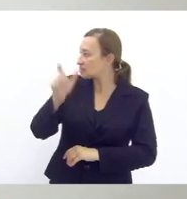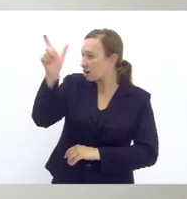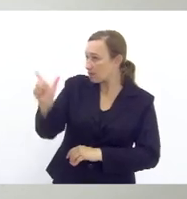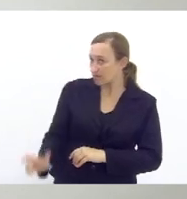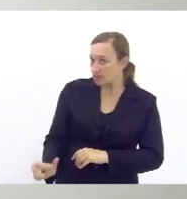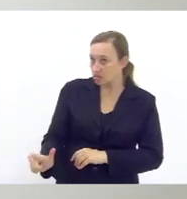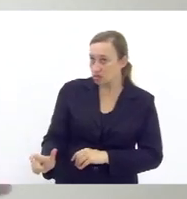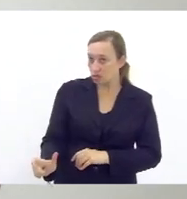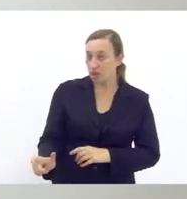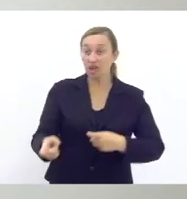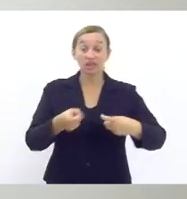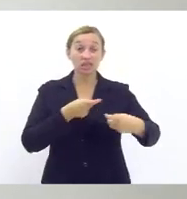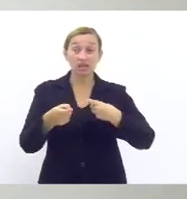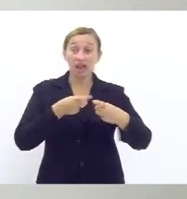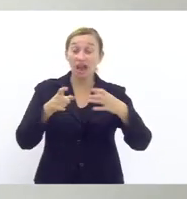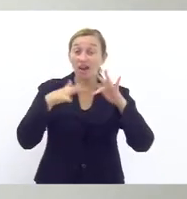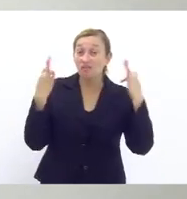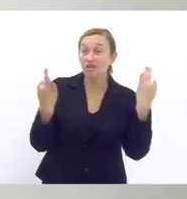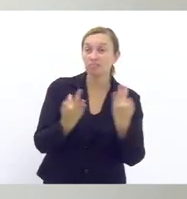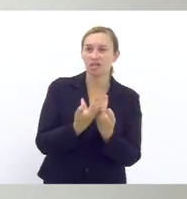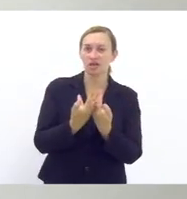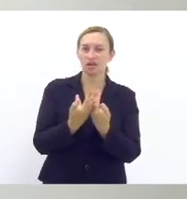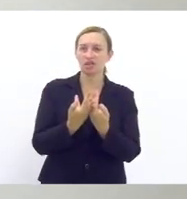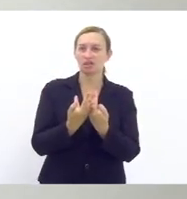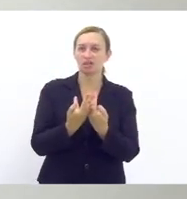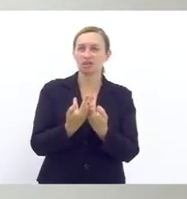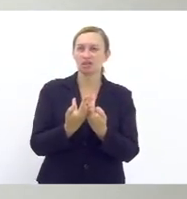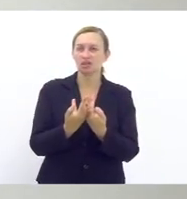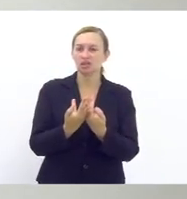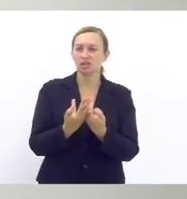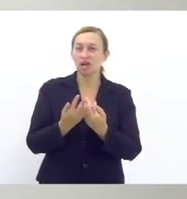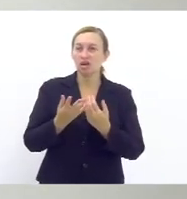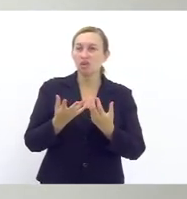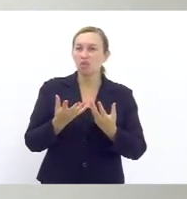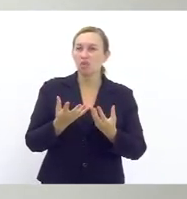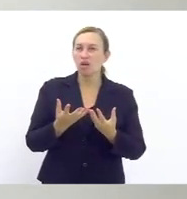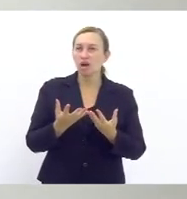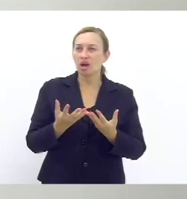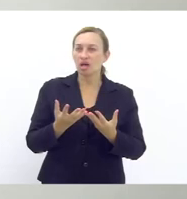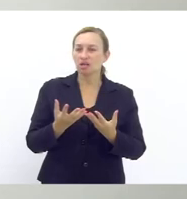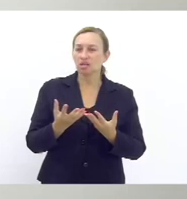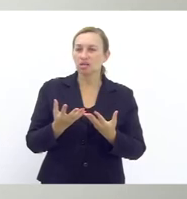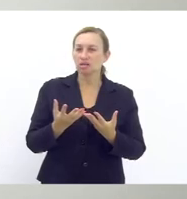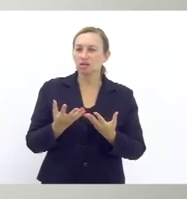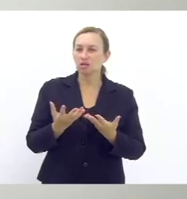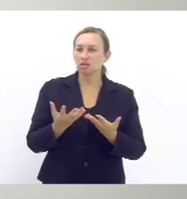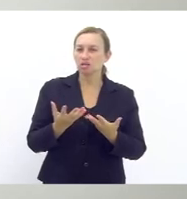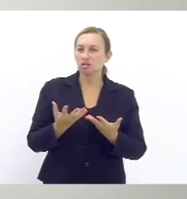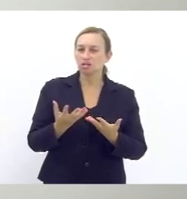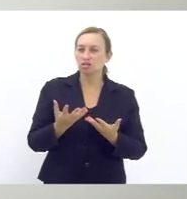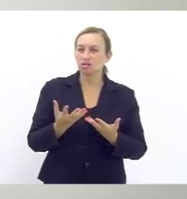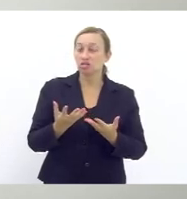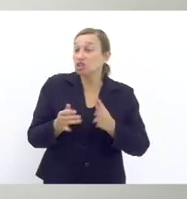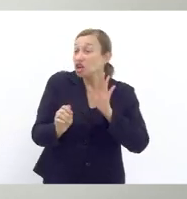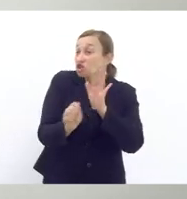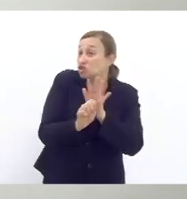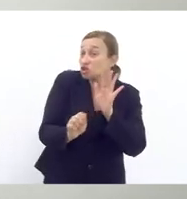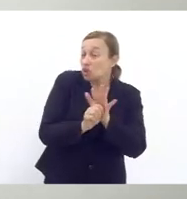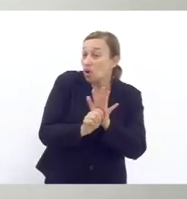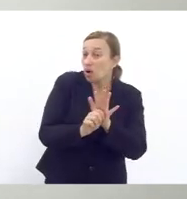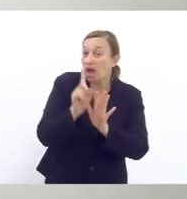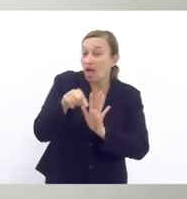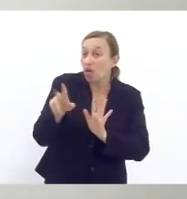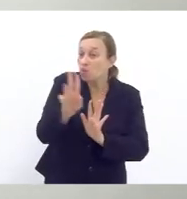a gente tem guerras A famílias né a forma de acondicionamento da droga é